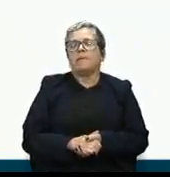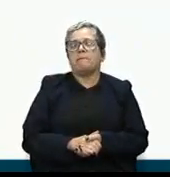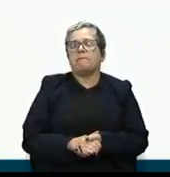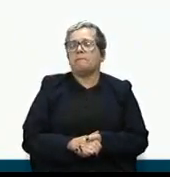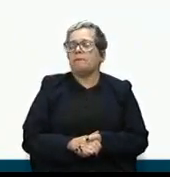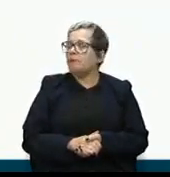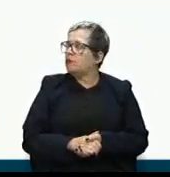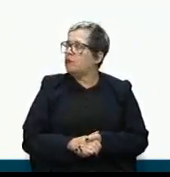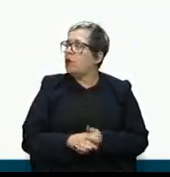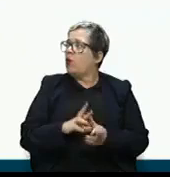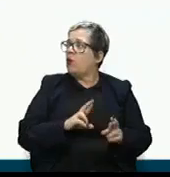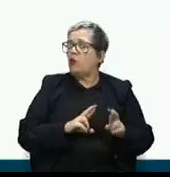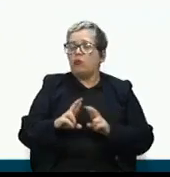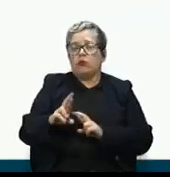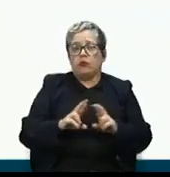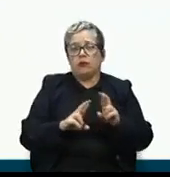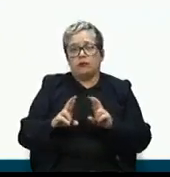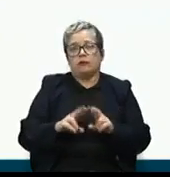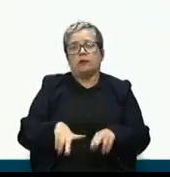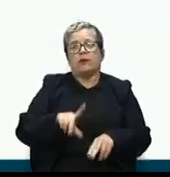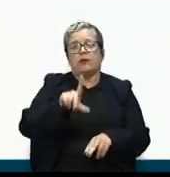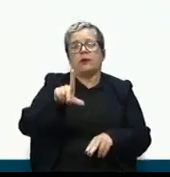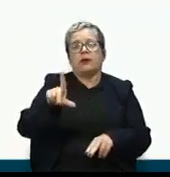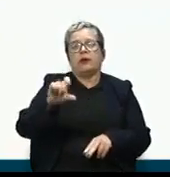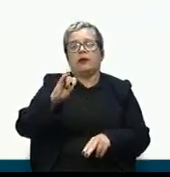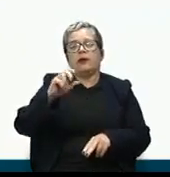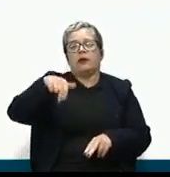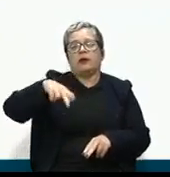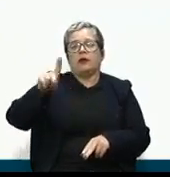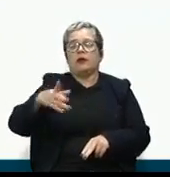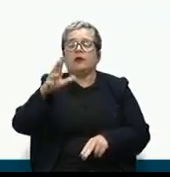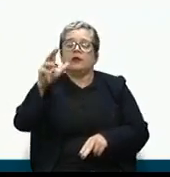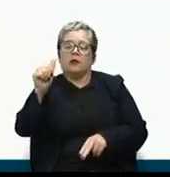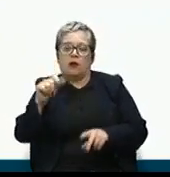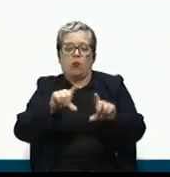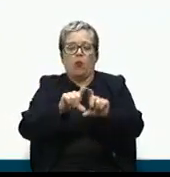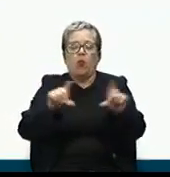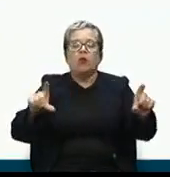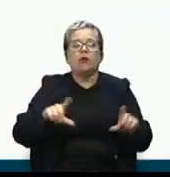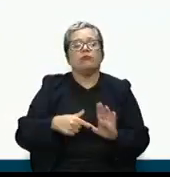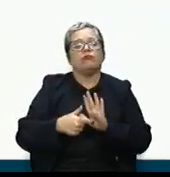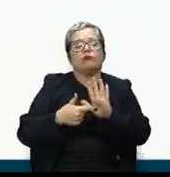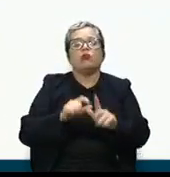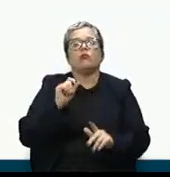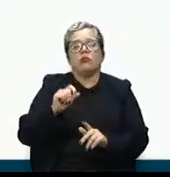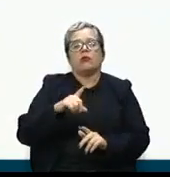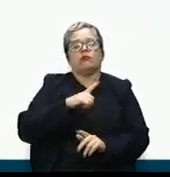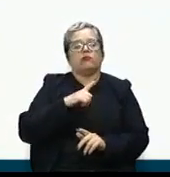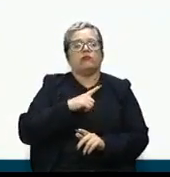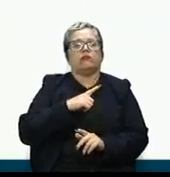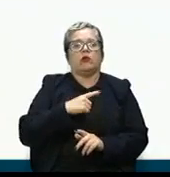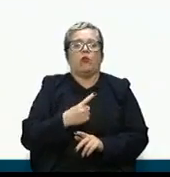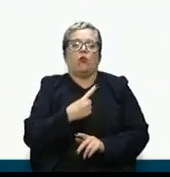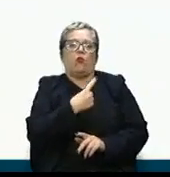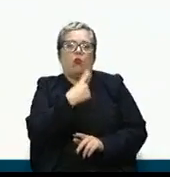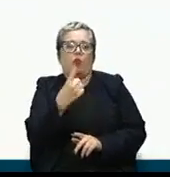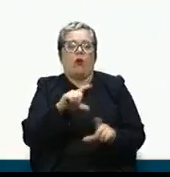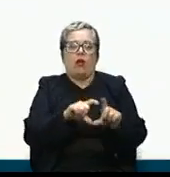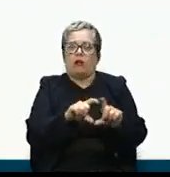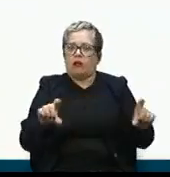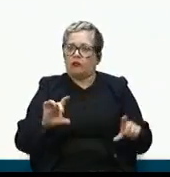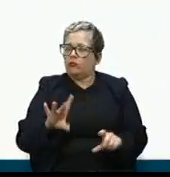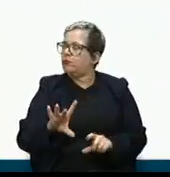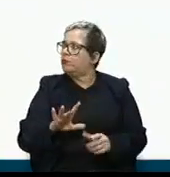E com relação aqui à matriz linha, o que nós destacamos? Ela possui apenas uma